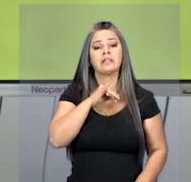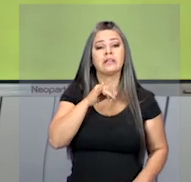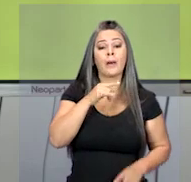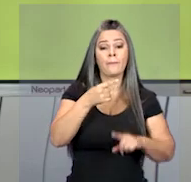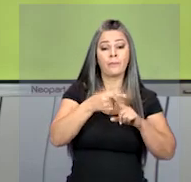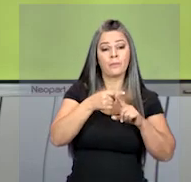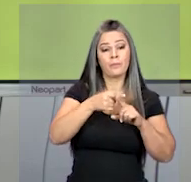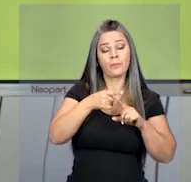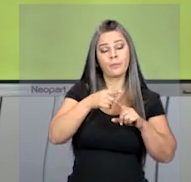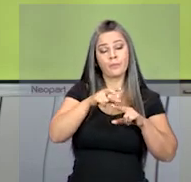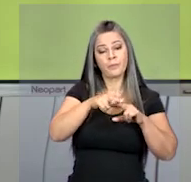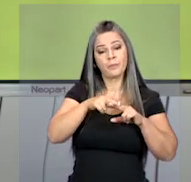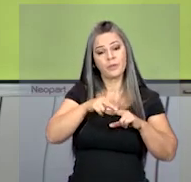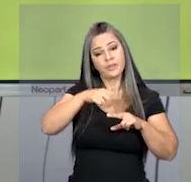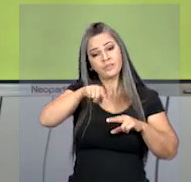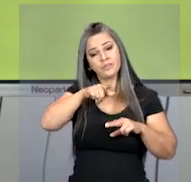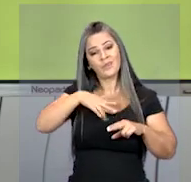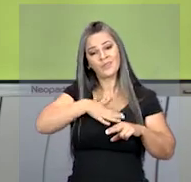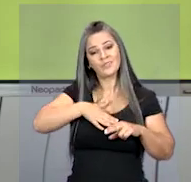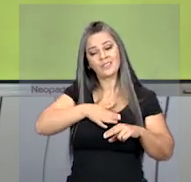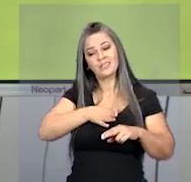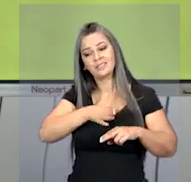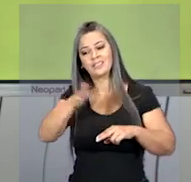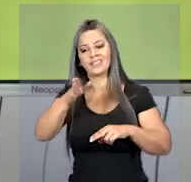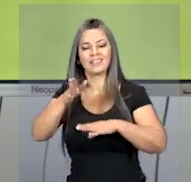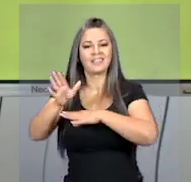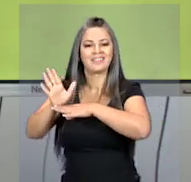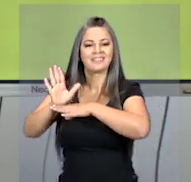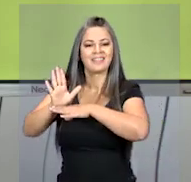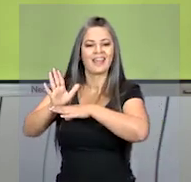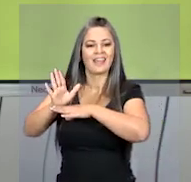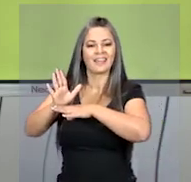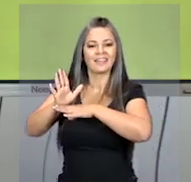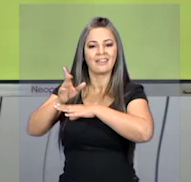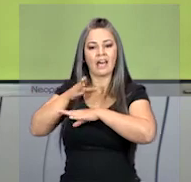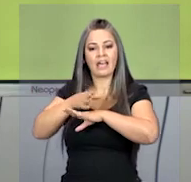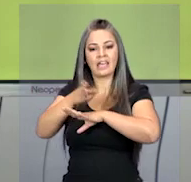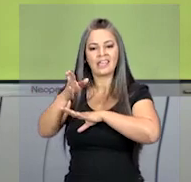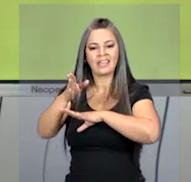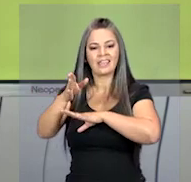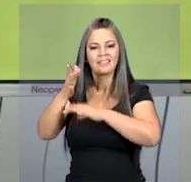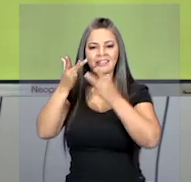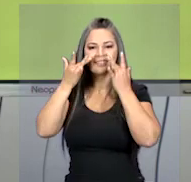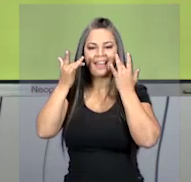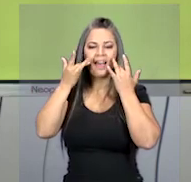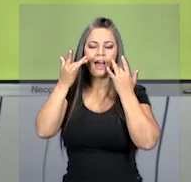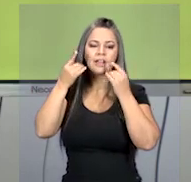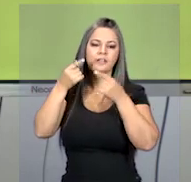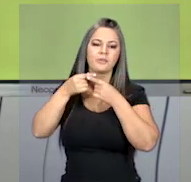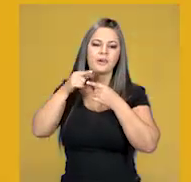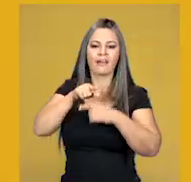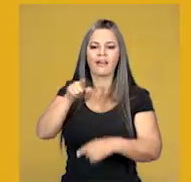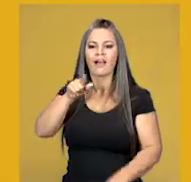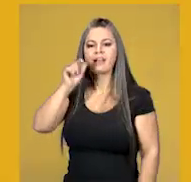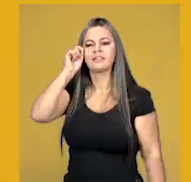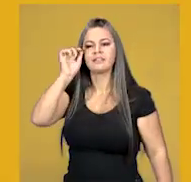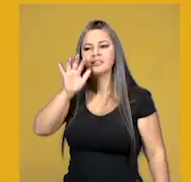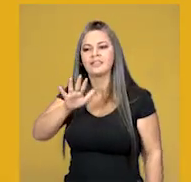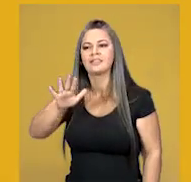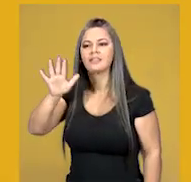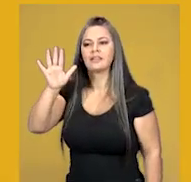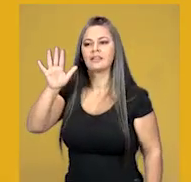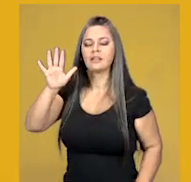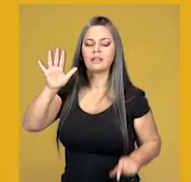nos transporta a uma outra realidade. Então, qual que é o papel então da literatura? Alguns aqui estão. Ela nos faz